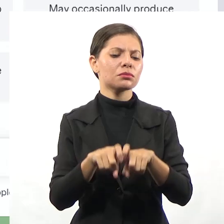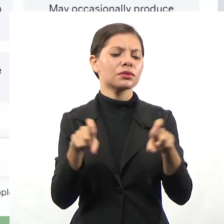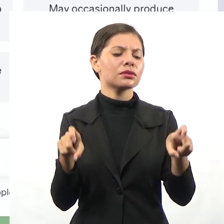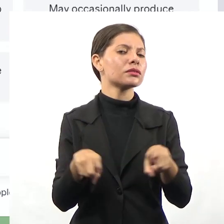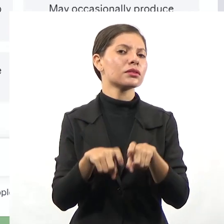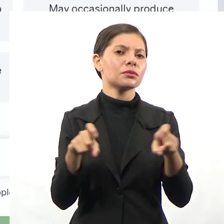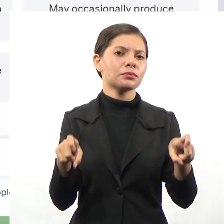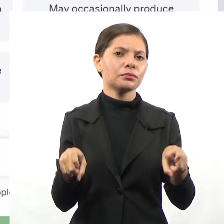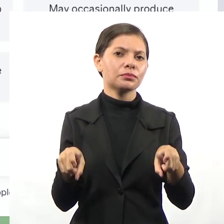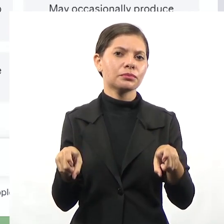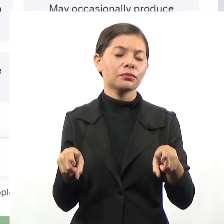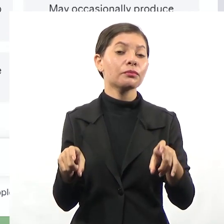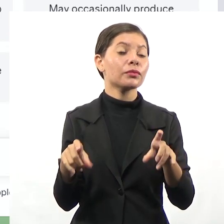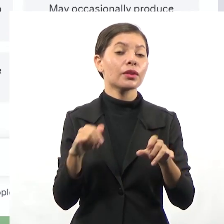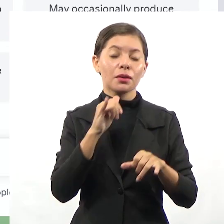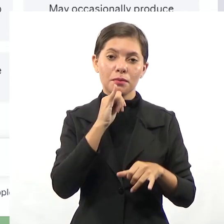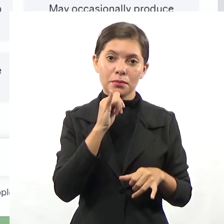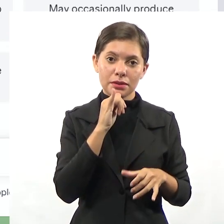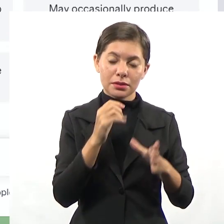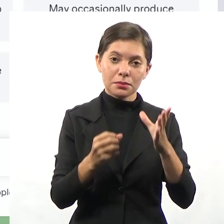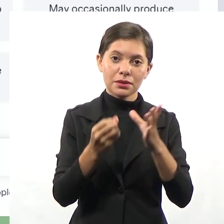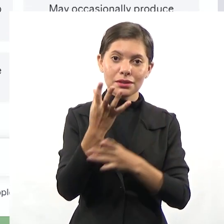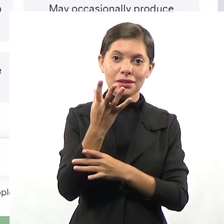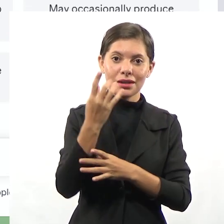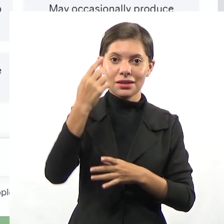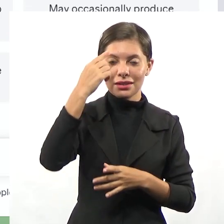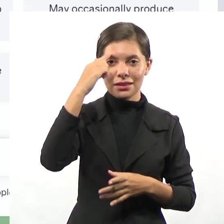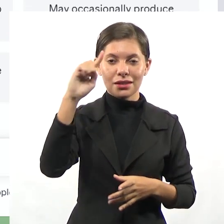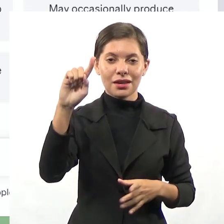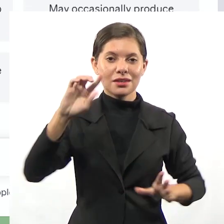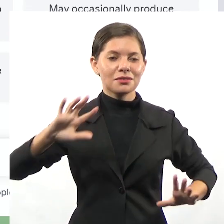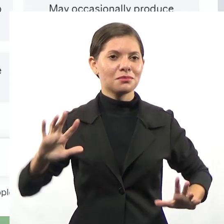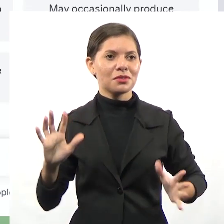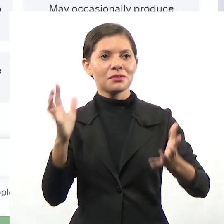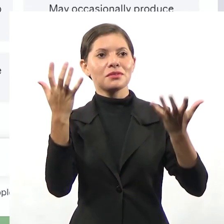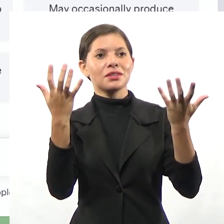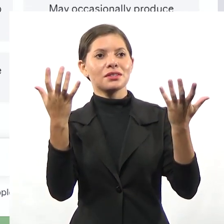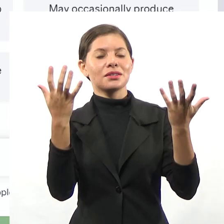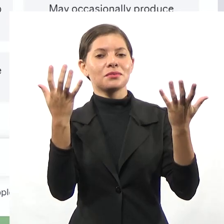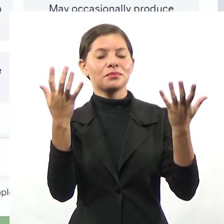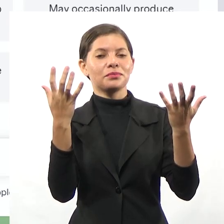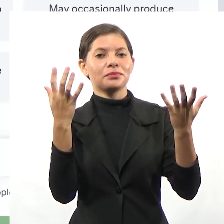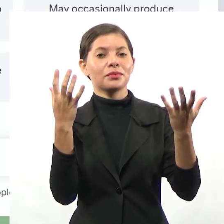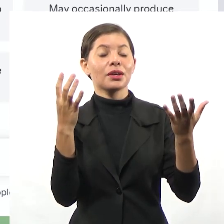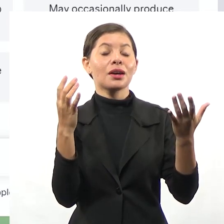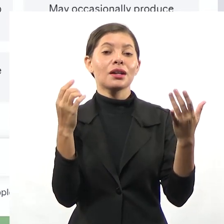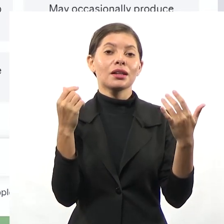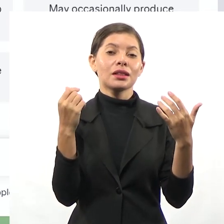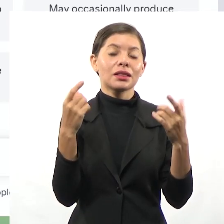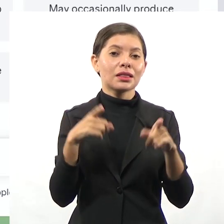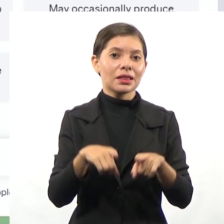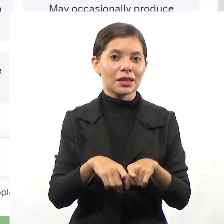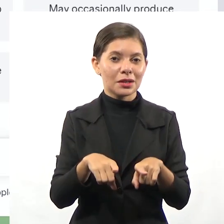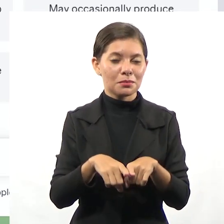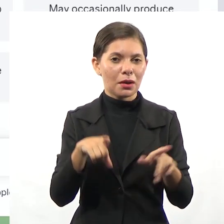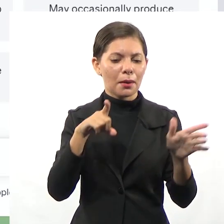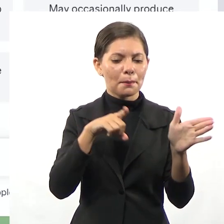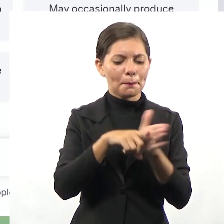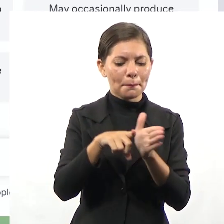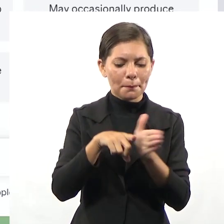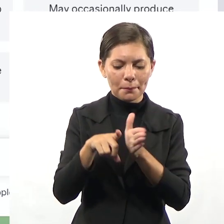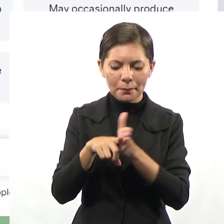criar ideias para festas de aniversário. Eu posso perguntar algo que ele vai me